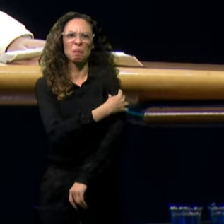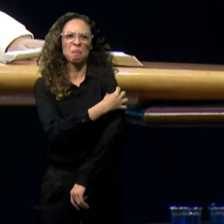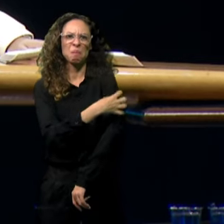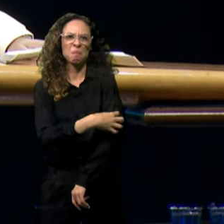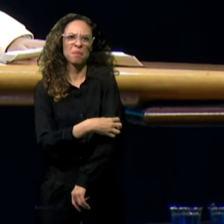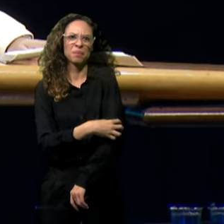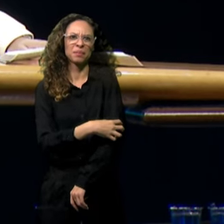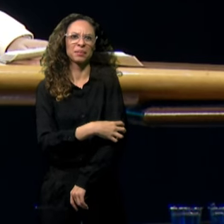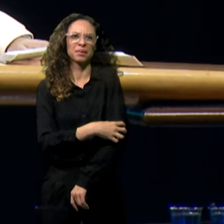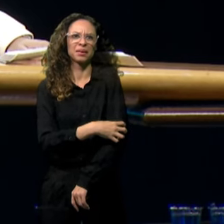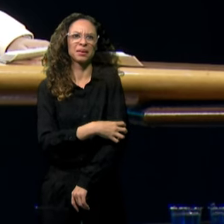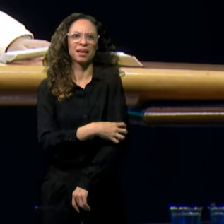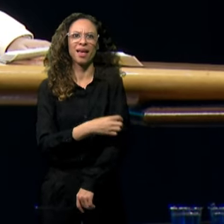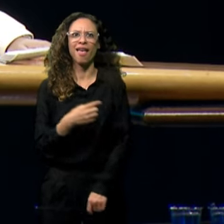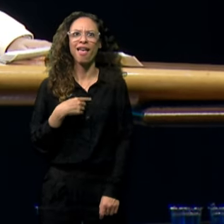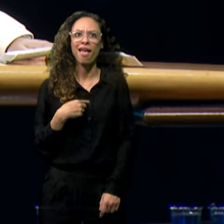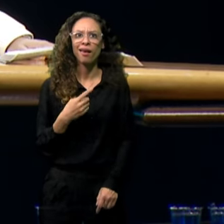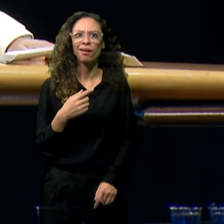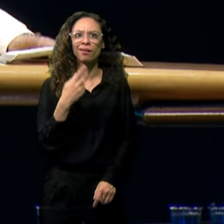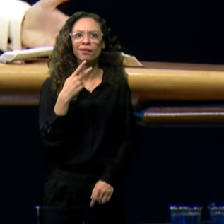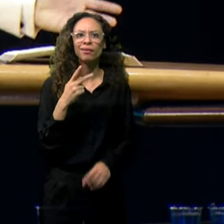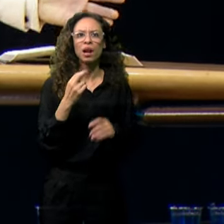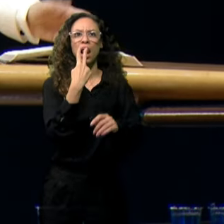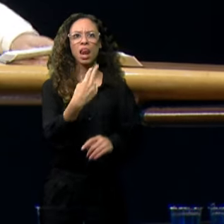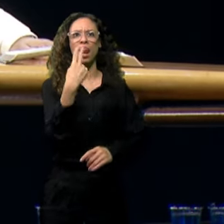vai sair onde é que andava direito